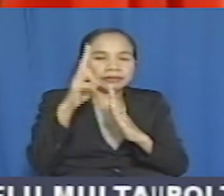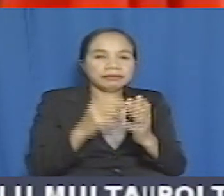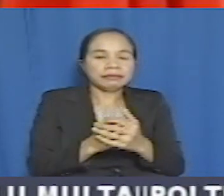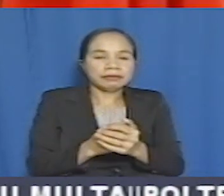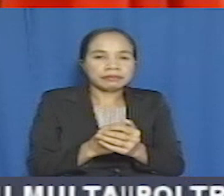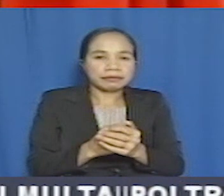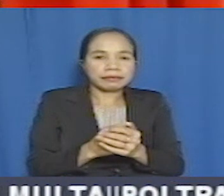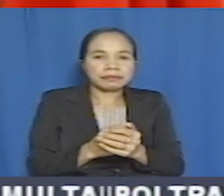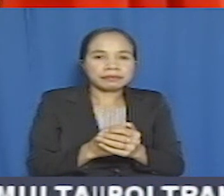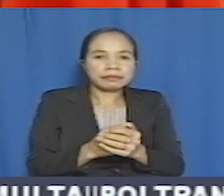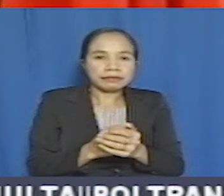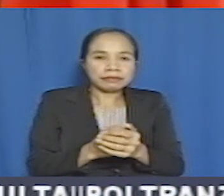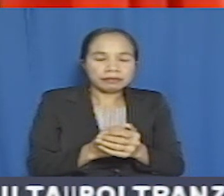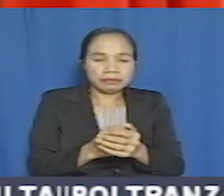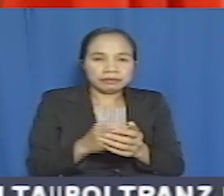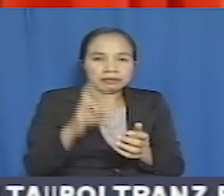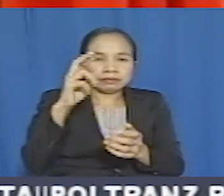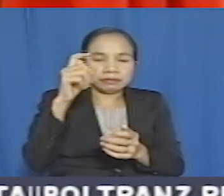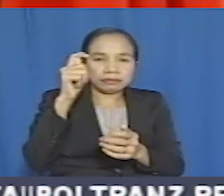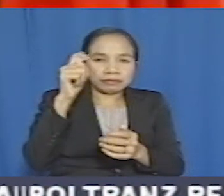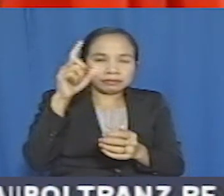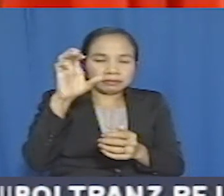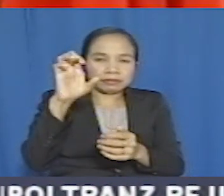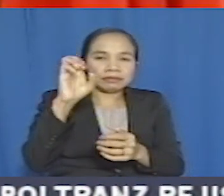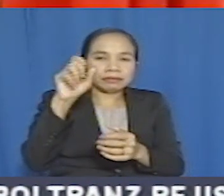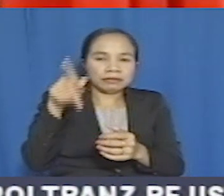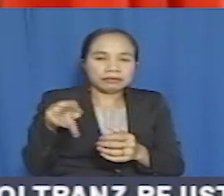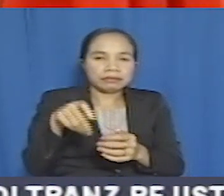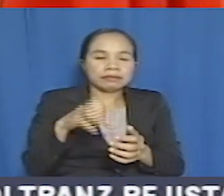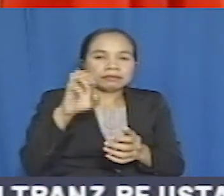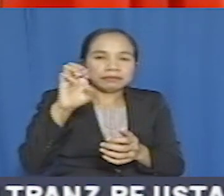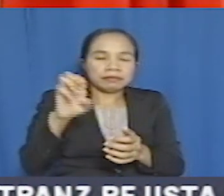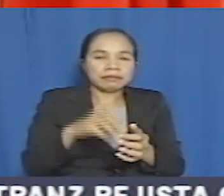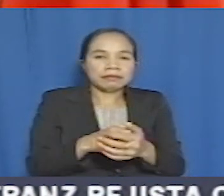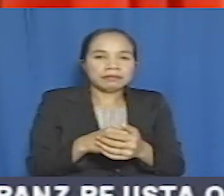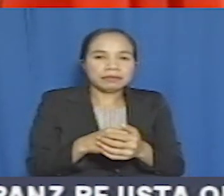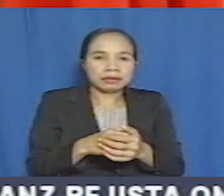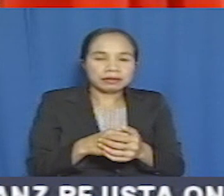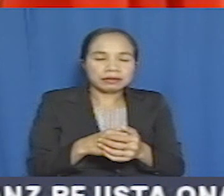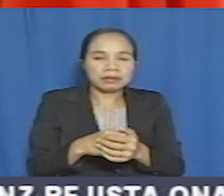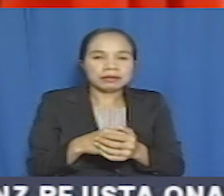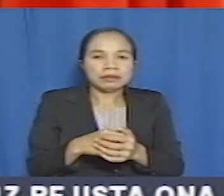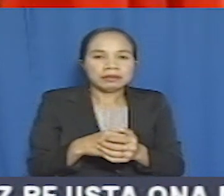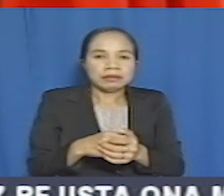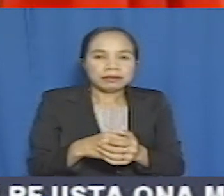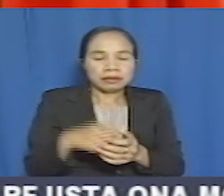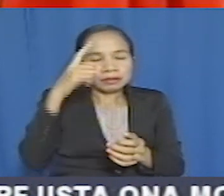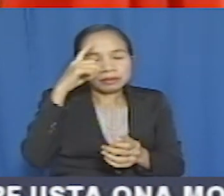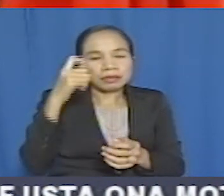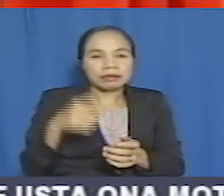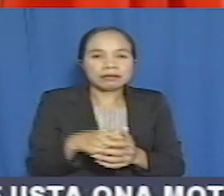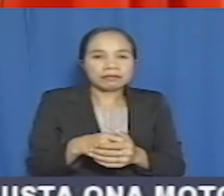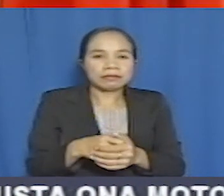box nem instalação ainda não vem aqui Itacara Catu digitaliza rádio televisão Timor-Leste também